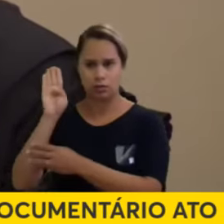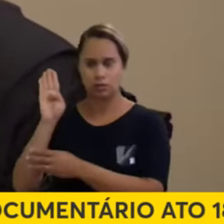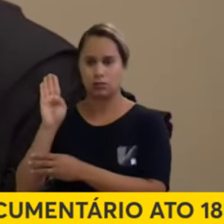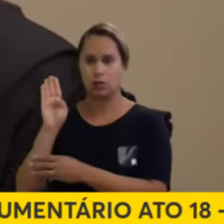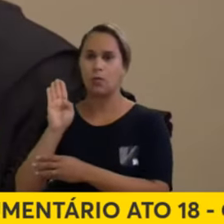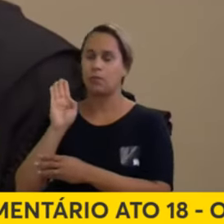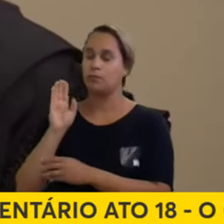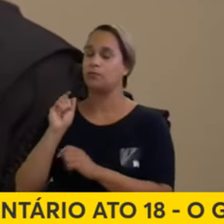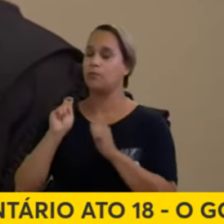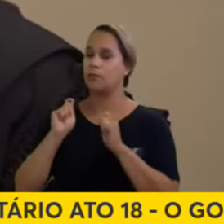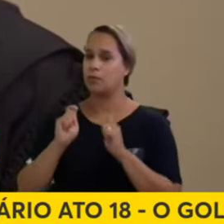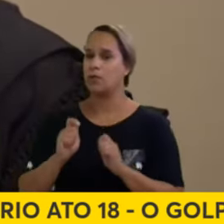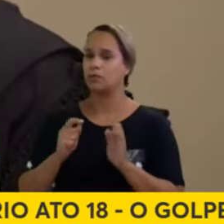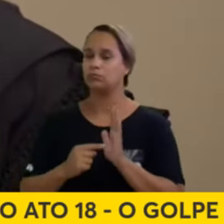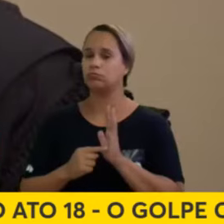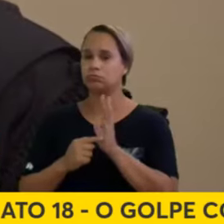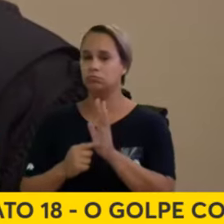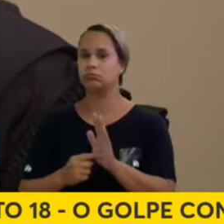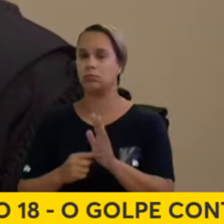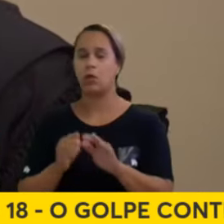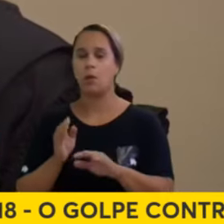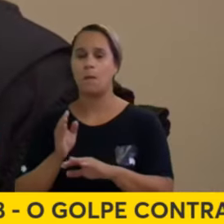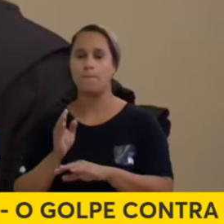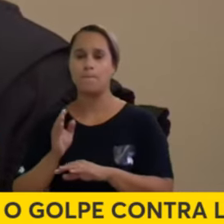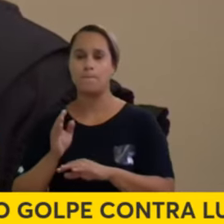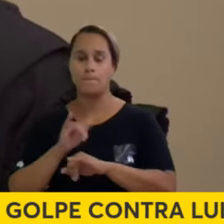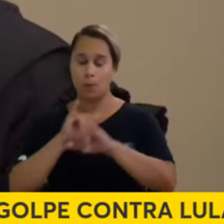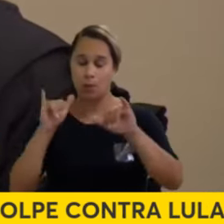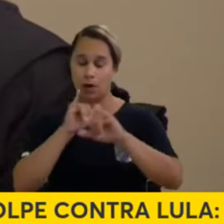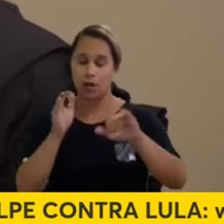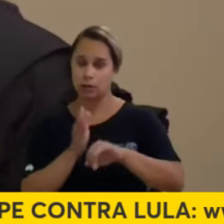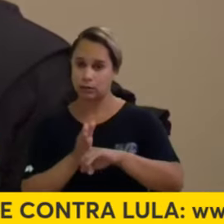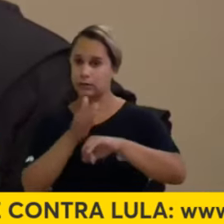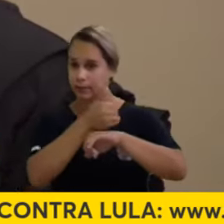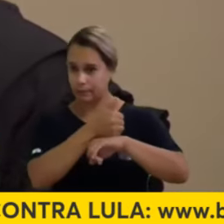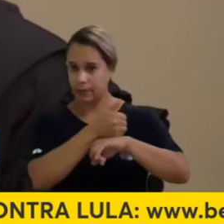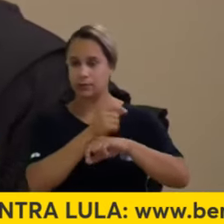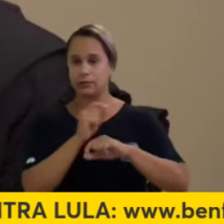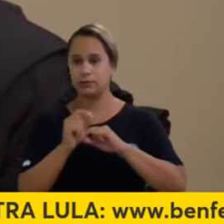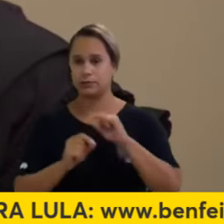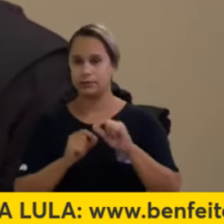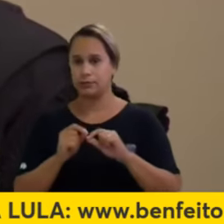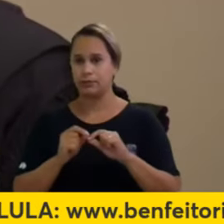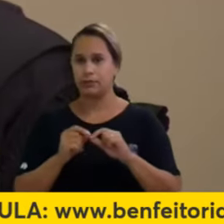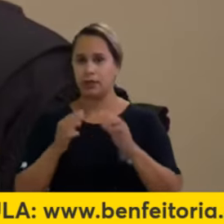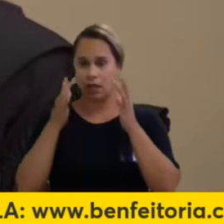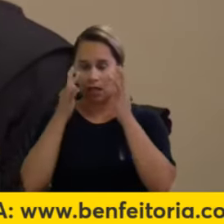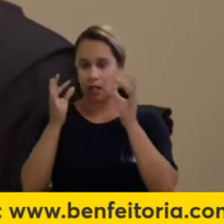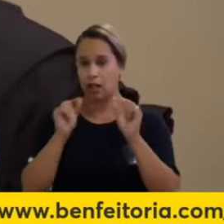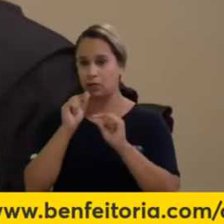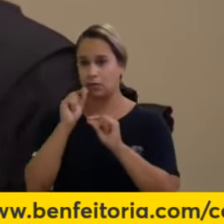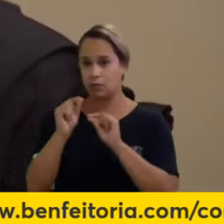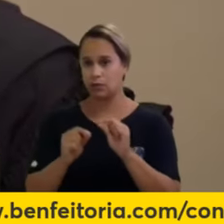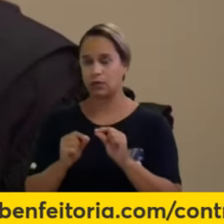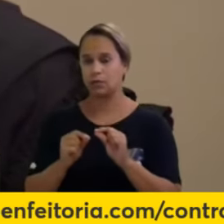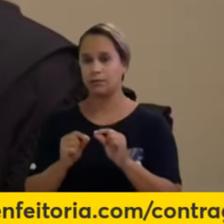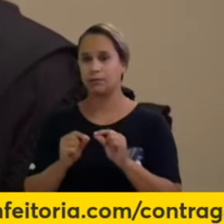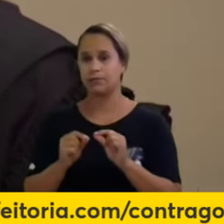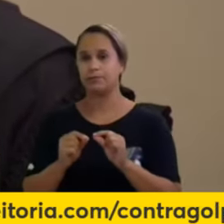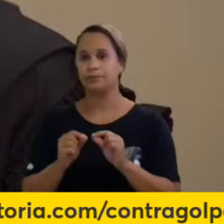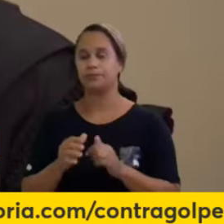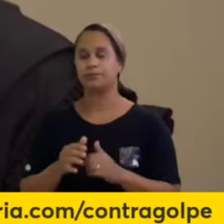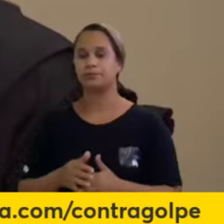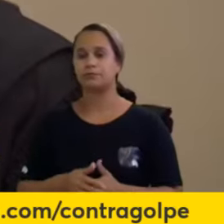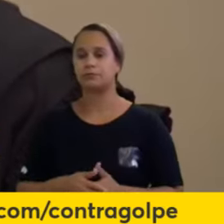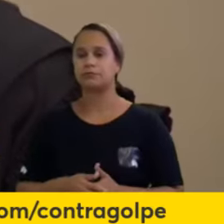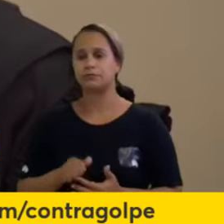Atenciosamente Amanda conforme se vê ao contrário do que sustenta o alerta do jurídico não correu do modo generalizado sobre todas as despesas